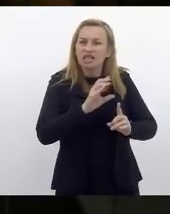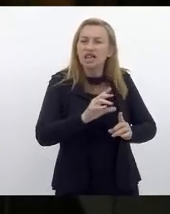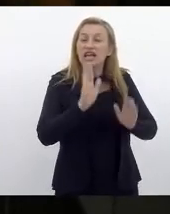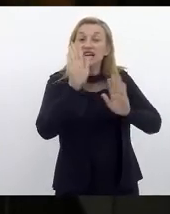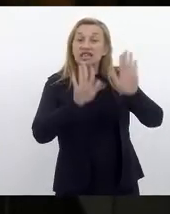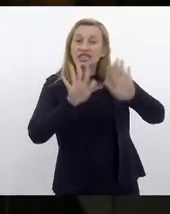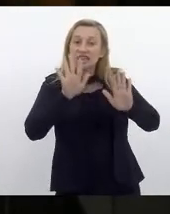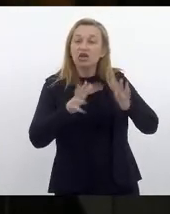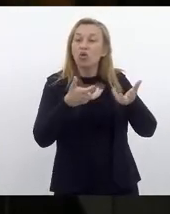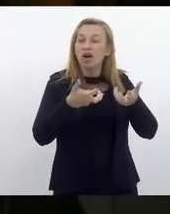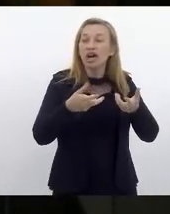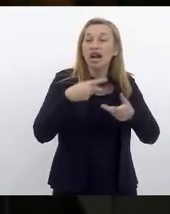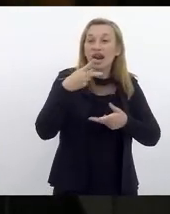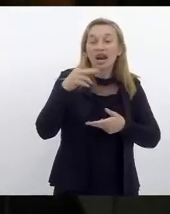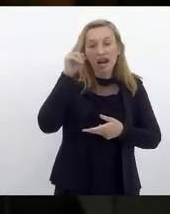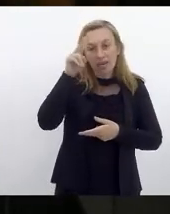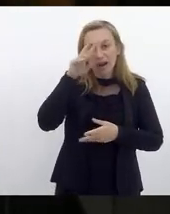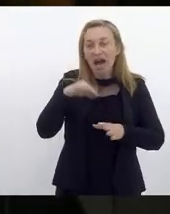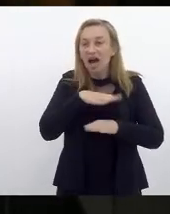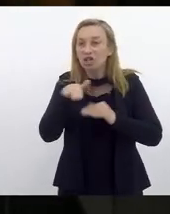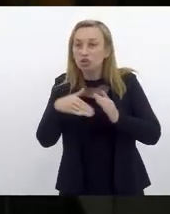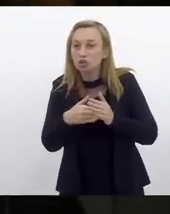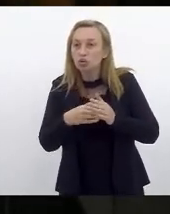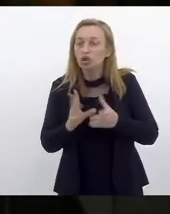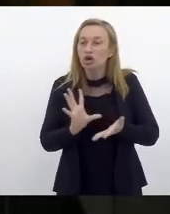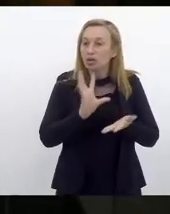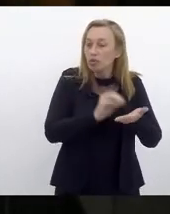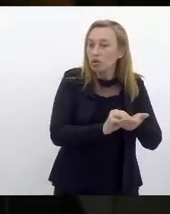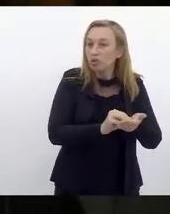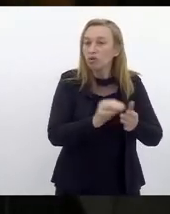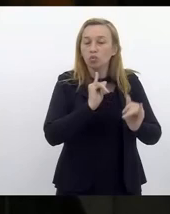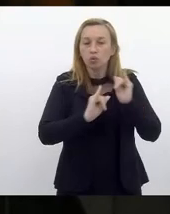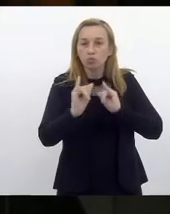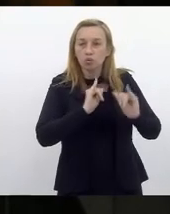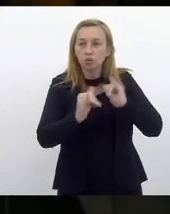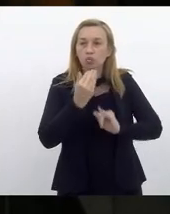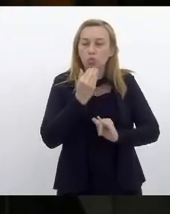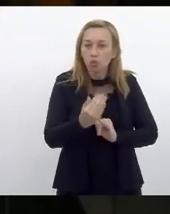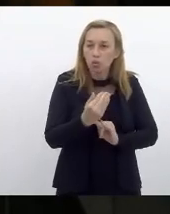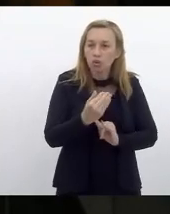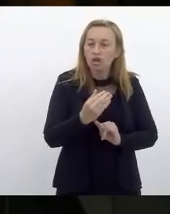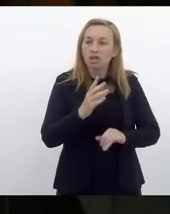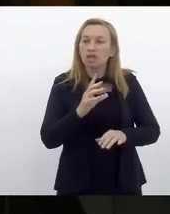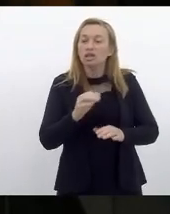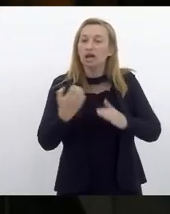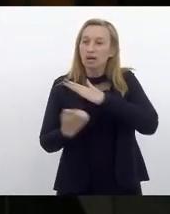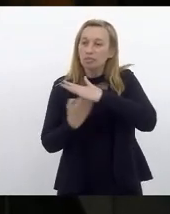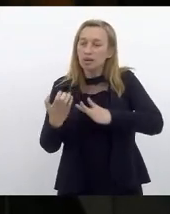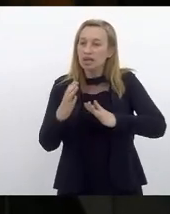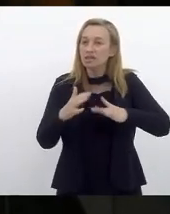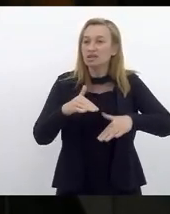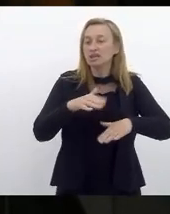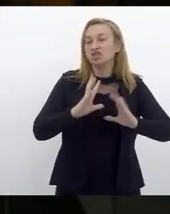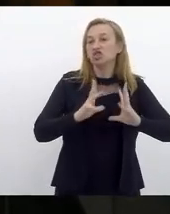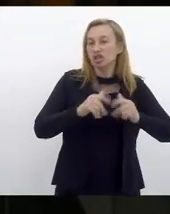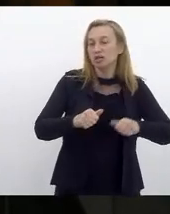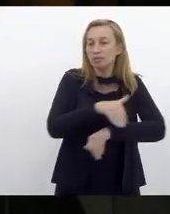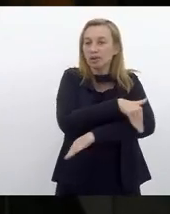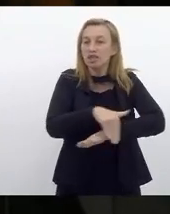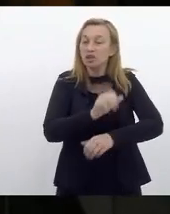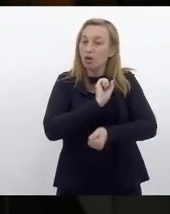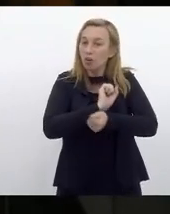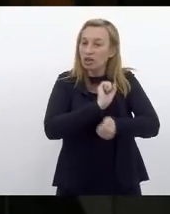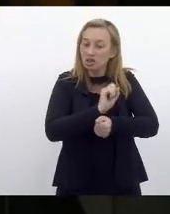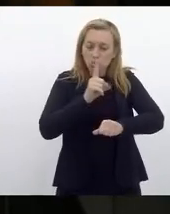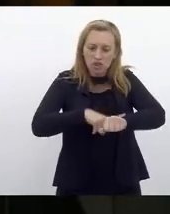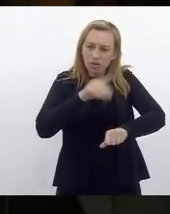licitação. Quero lembrar a todos aqui que protocolei um pedido de informação na Conlurb e que estou aguardando o prazo